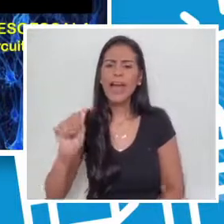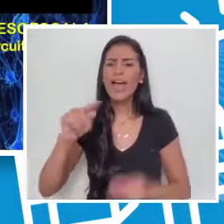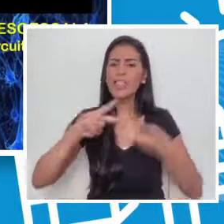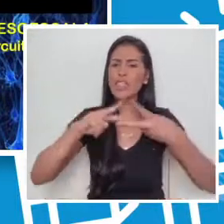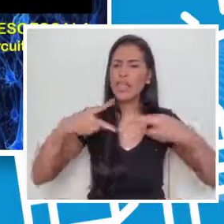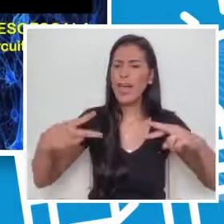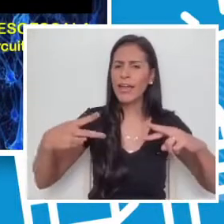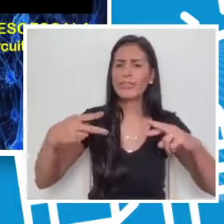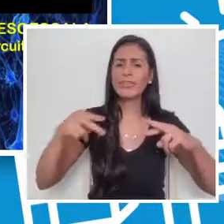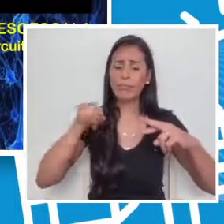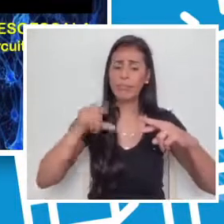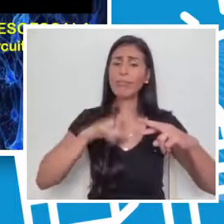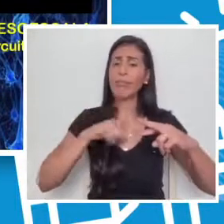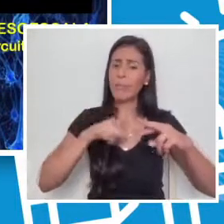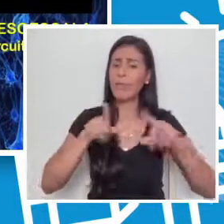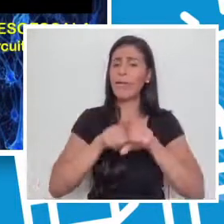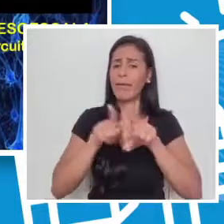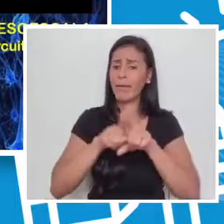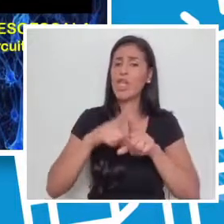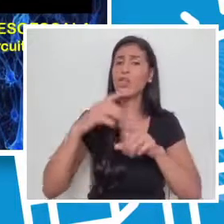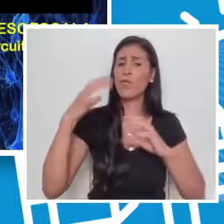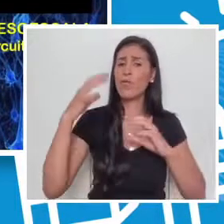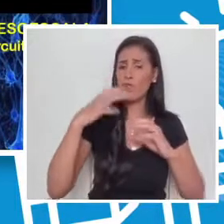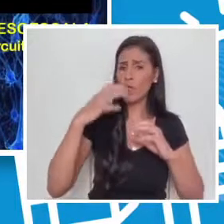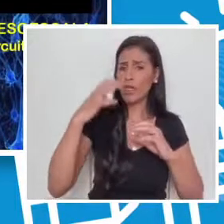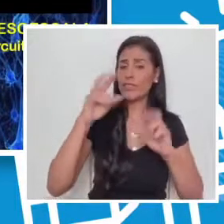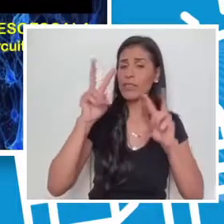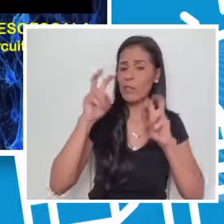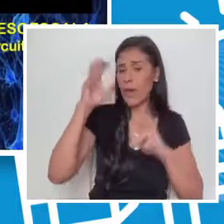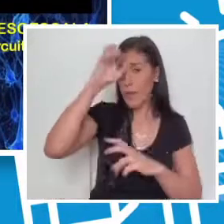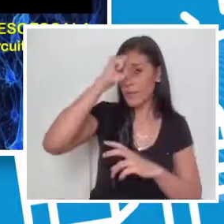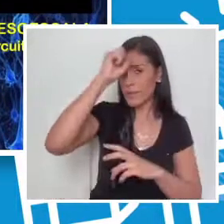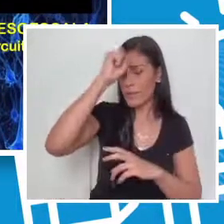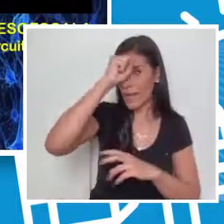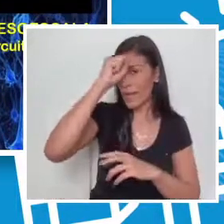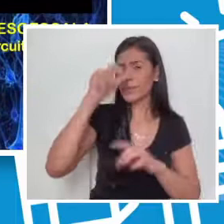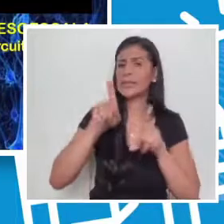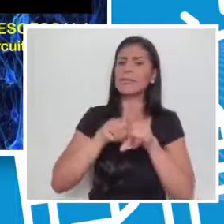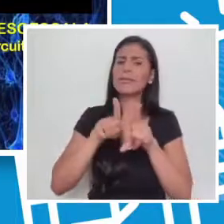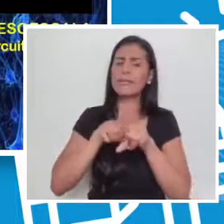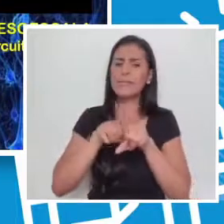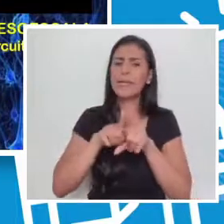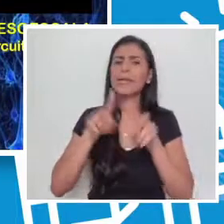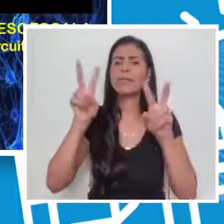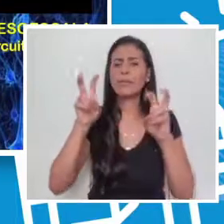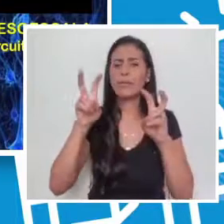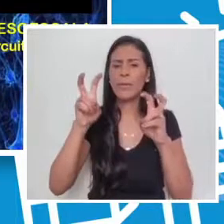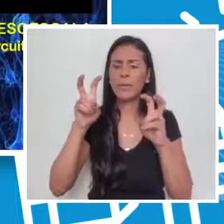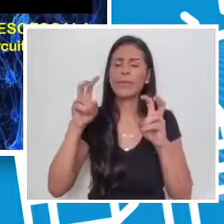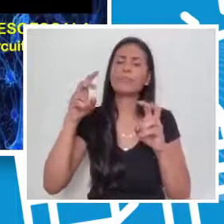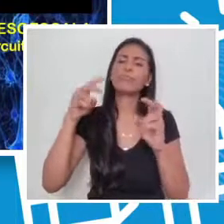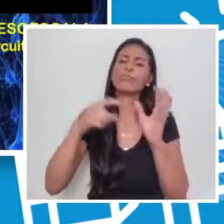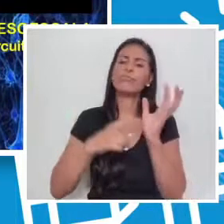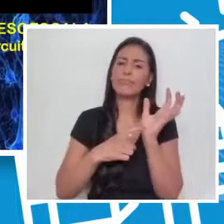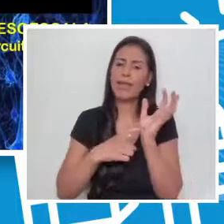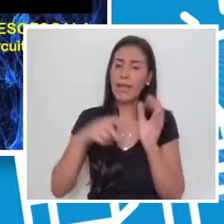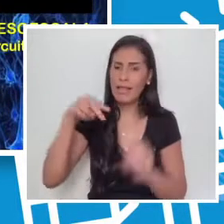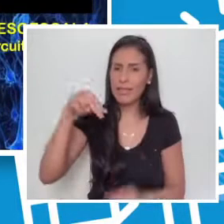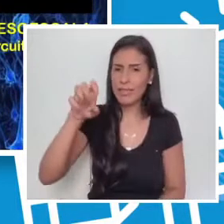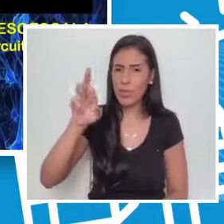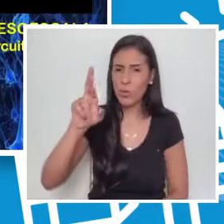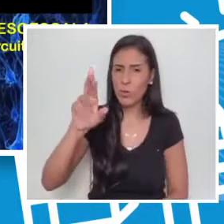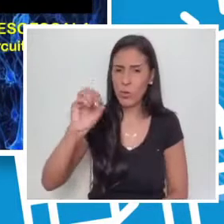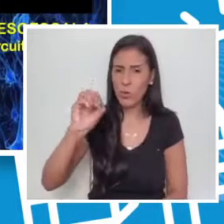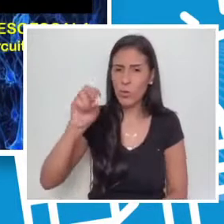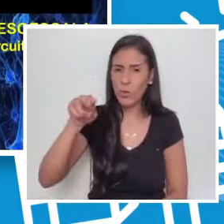aprendizagem. Uma escala micro, que é mais celular, dos neurônios. Depois uma escala meso, que